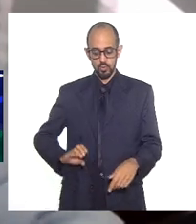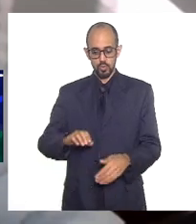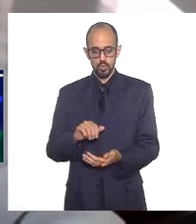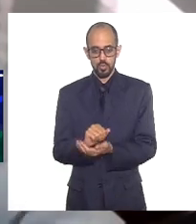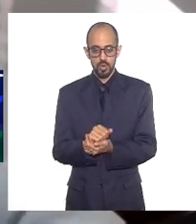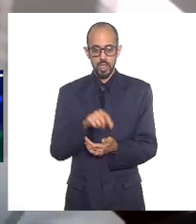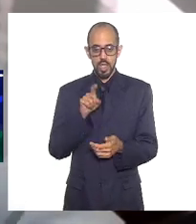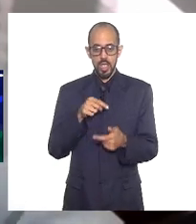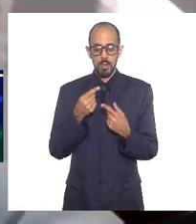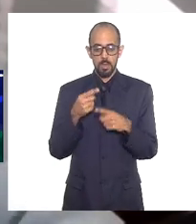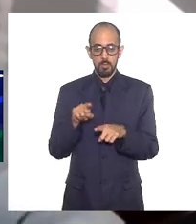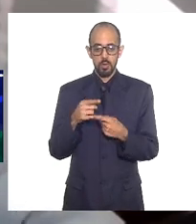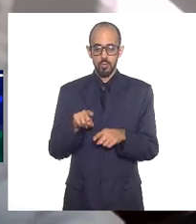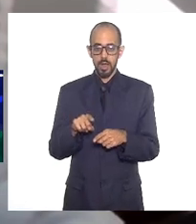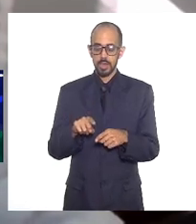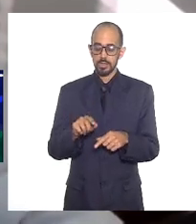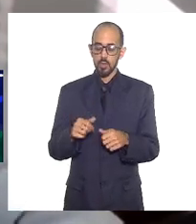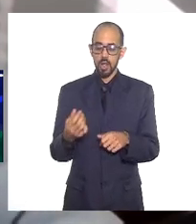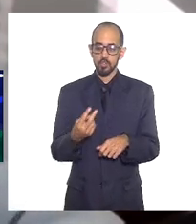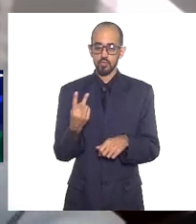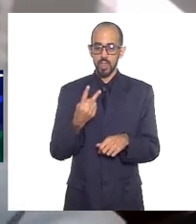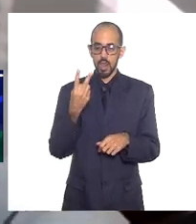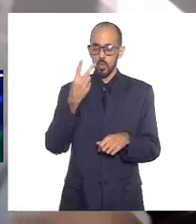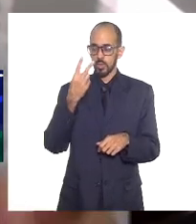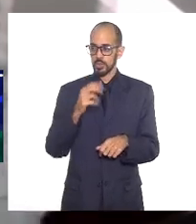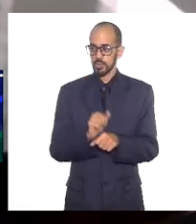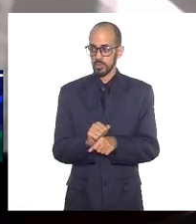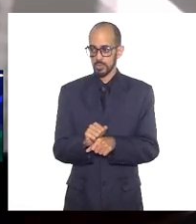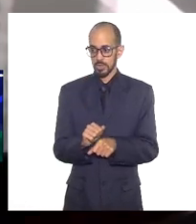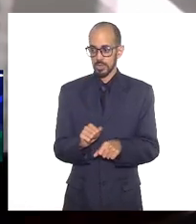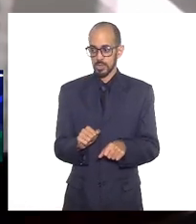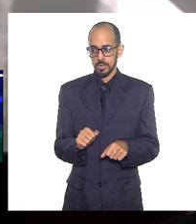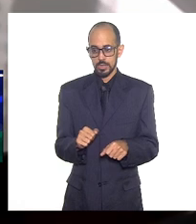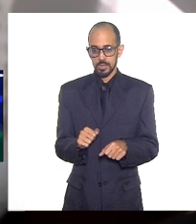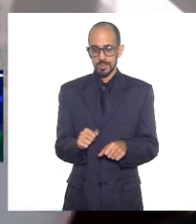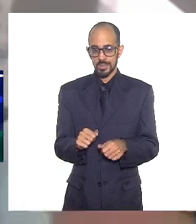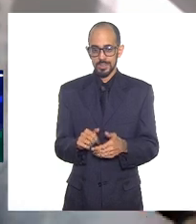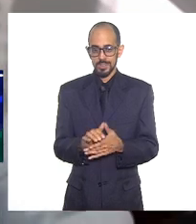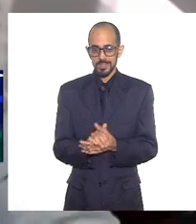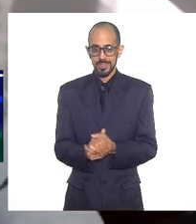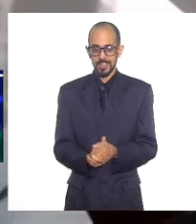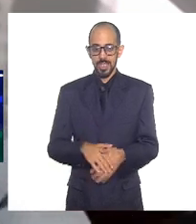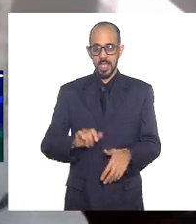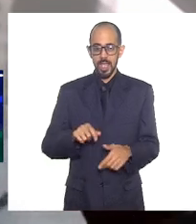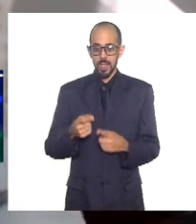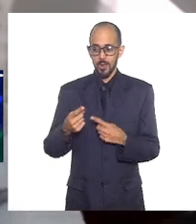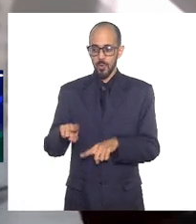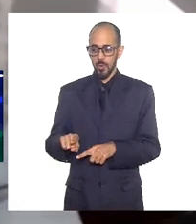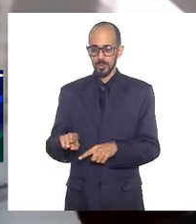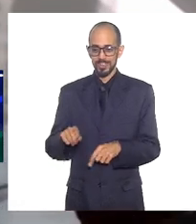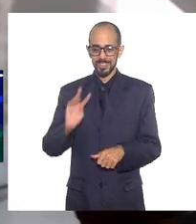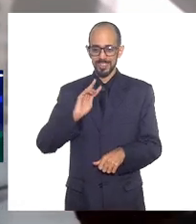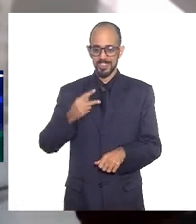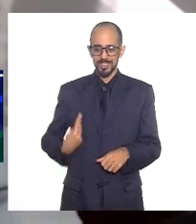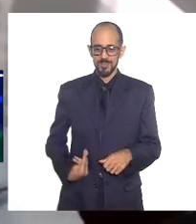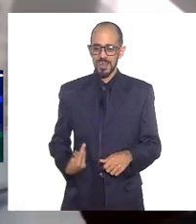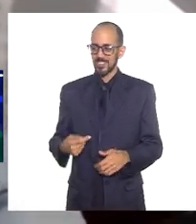provocação, aos valores, digamos, anti-humanistas, eu diria assim,